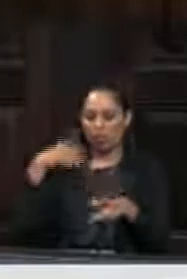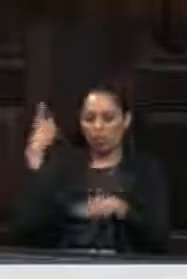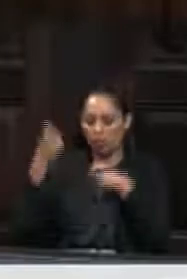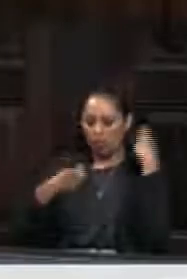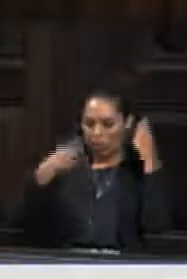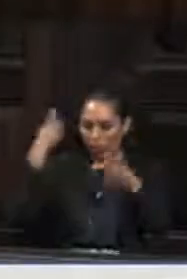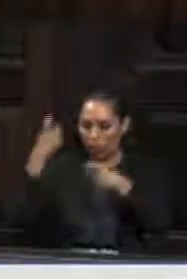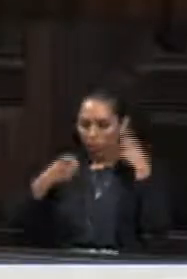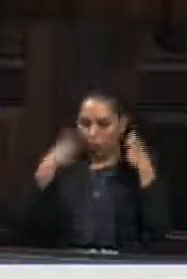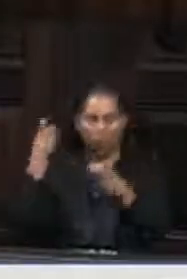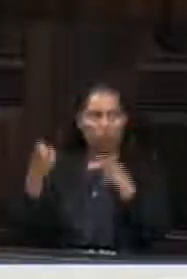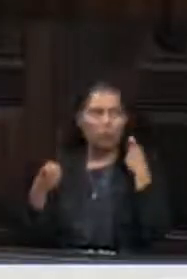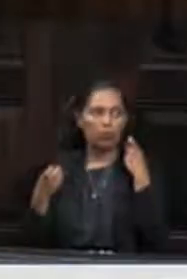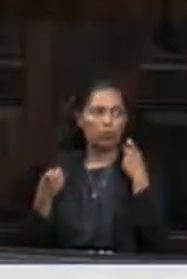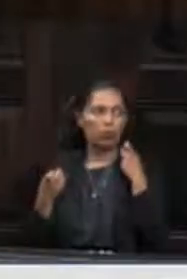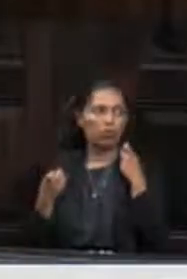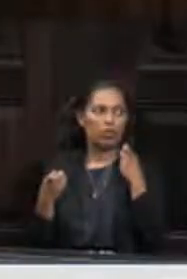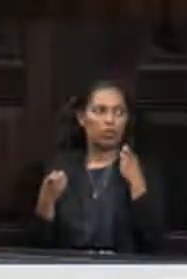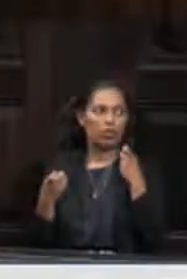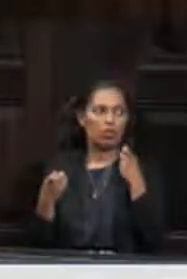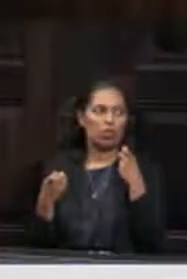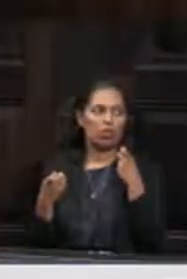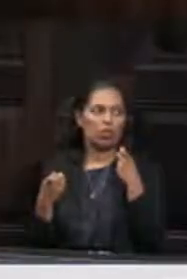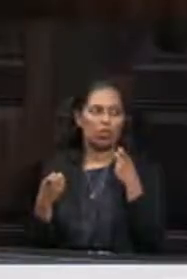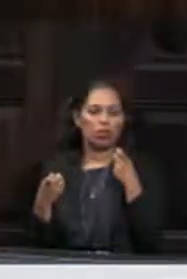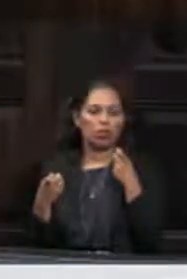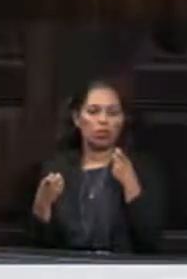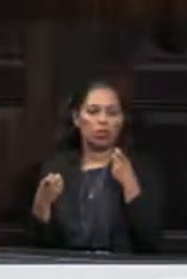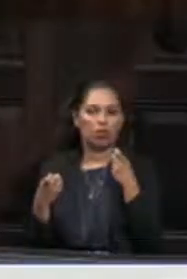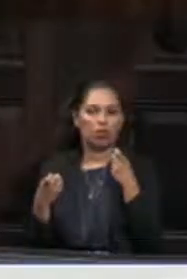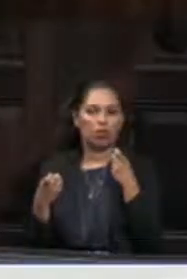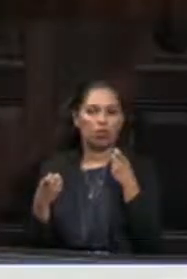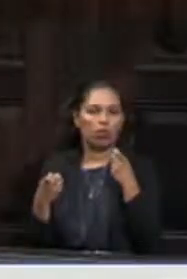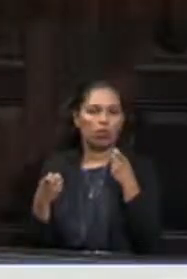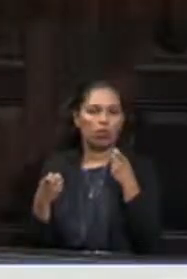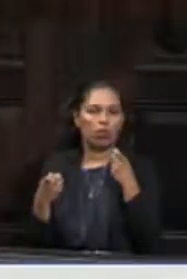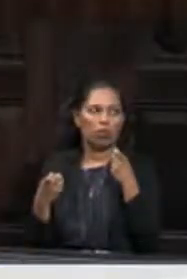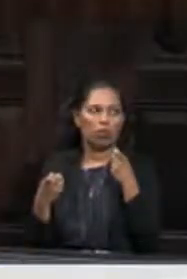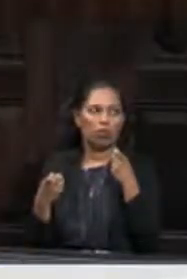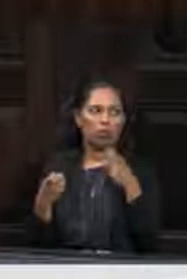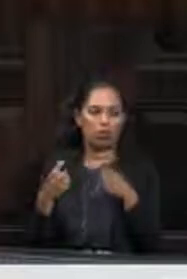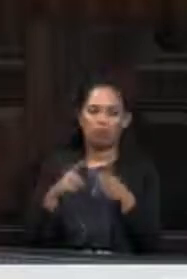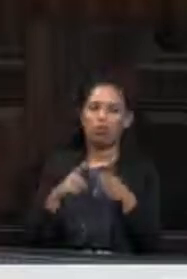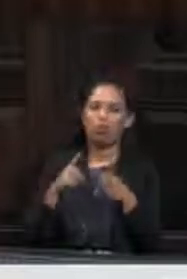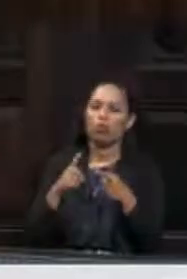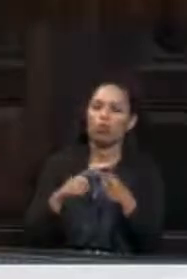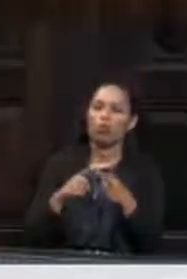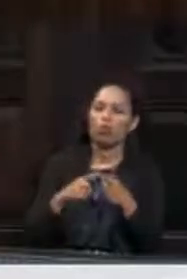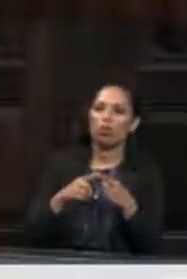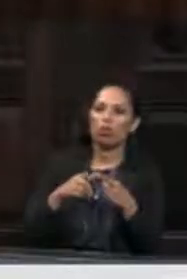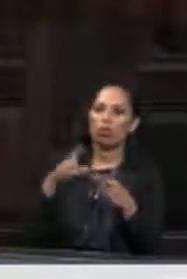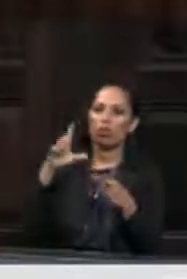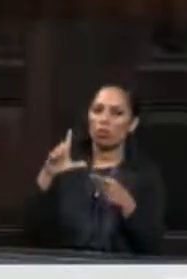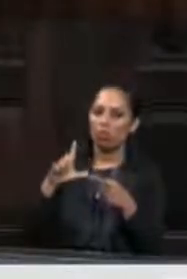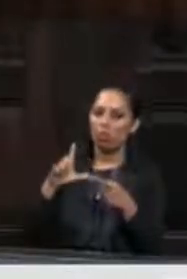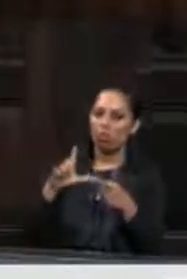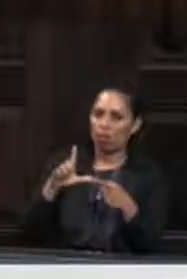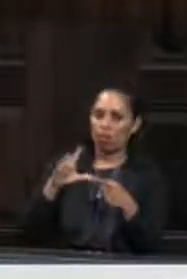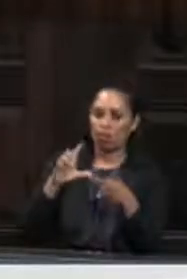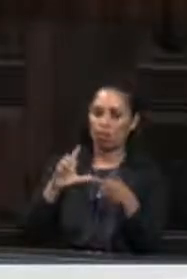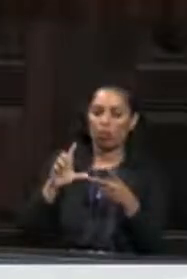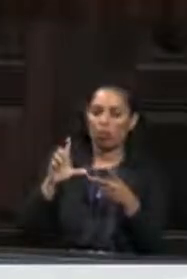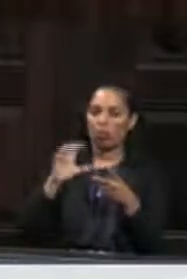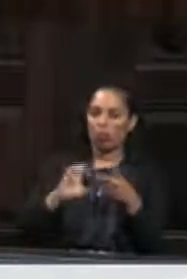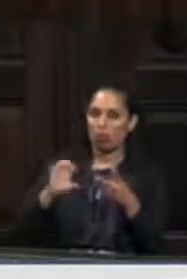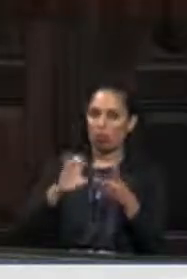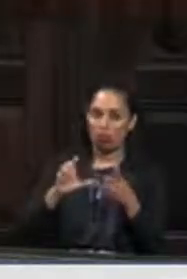com o desrespeito ao princípio constitucional da independência entre os poderes executivo, legislativo e o